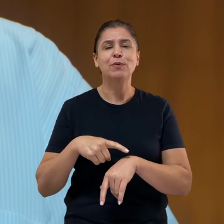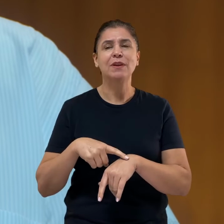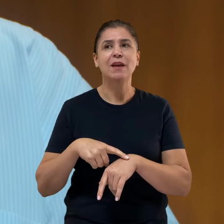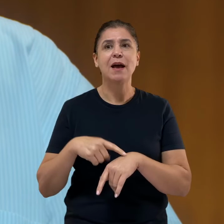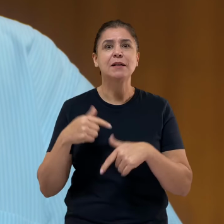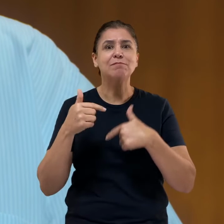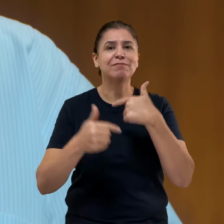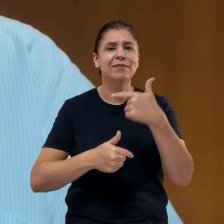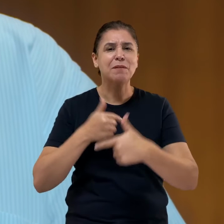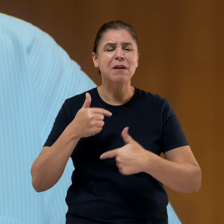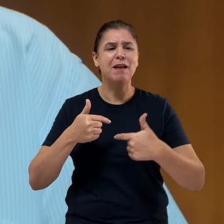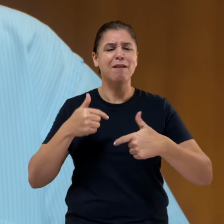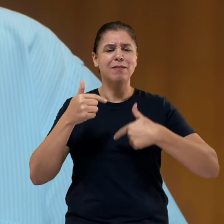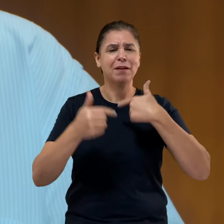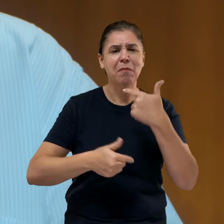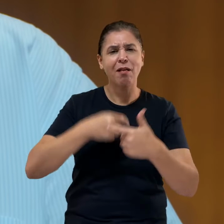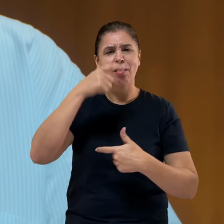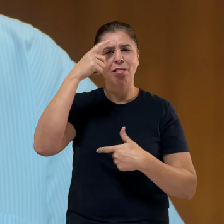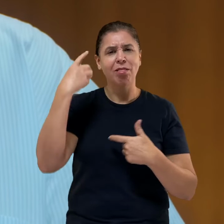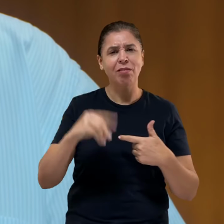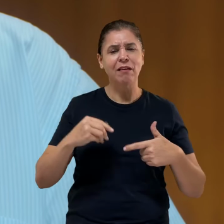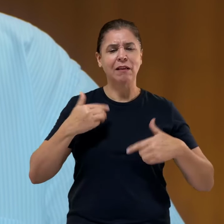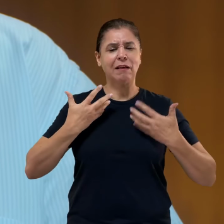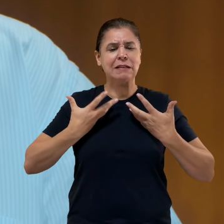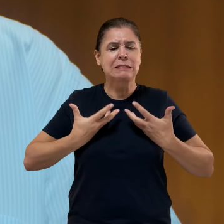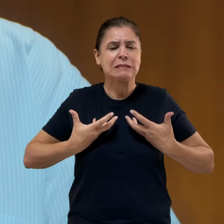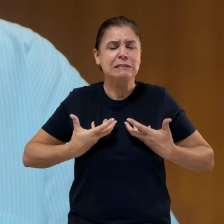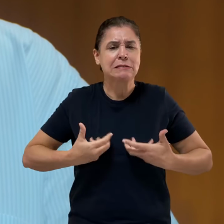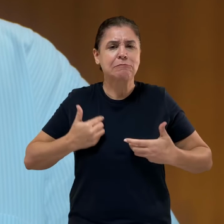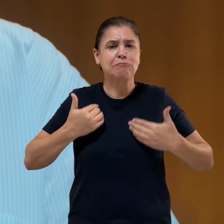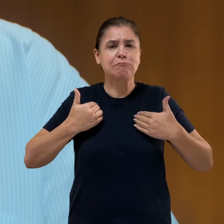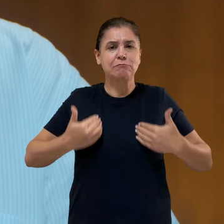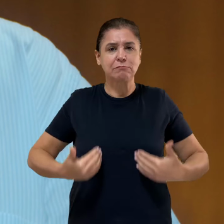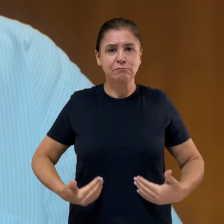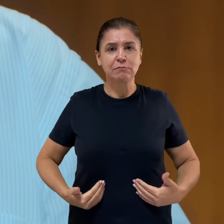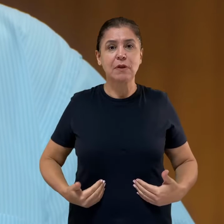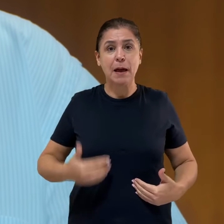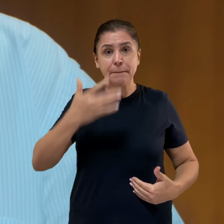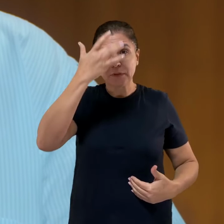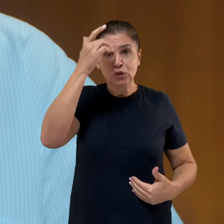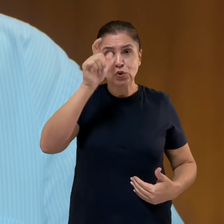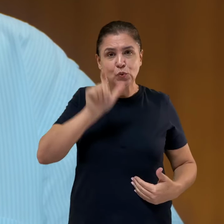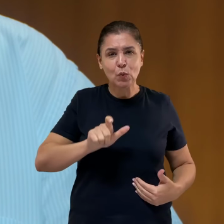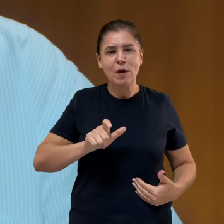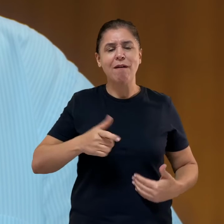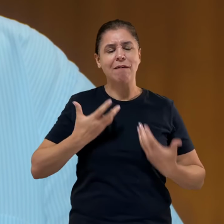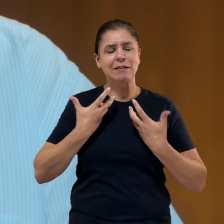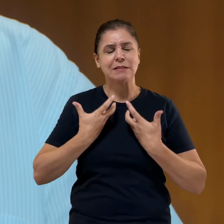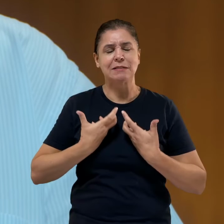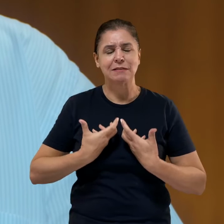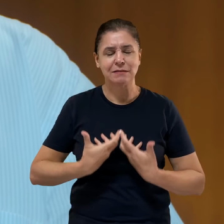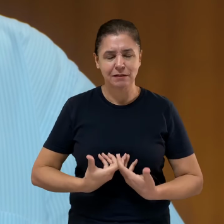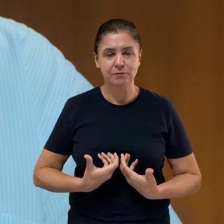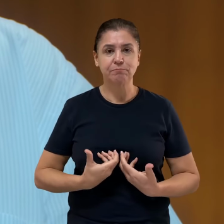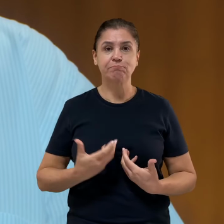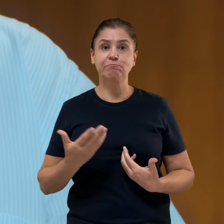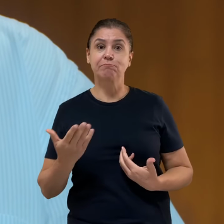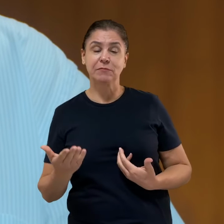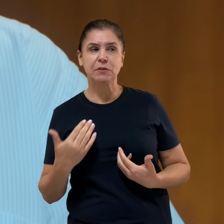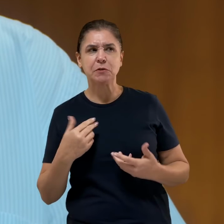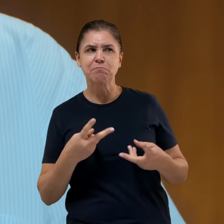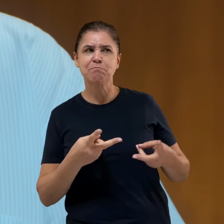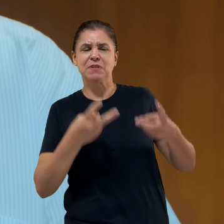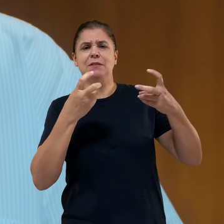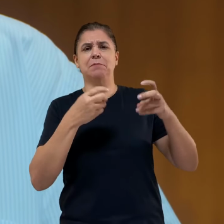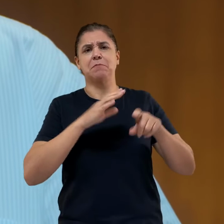tempo físico estava cansado. Então, a pessoa estava cansada. Então, se